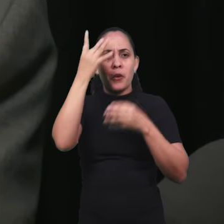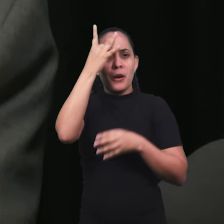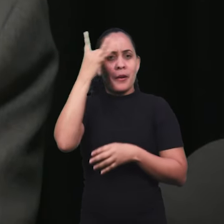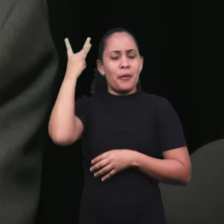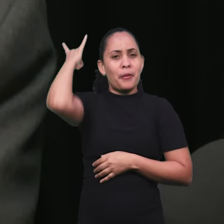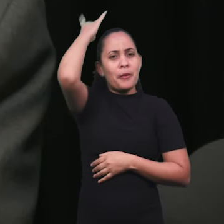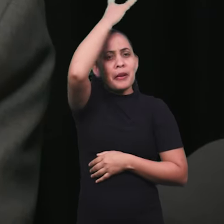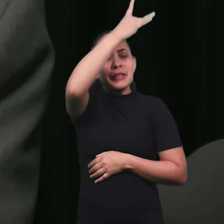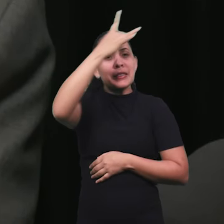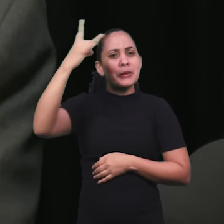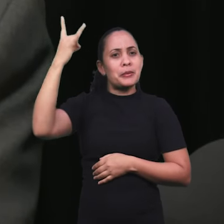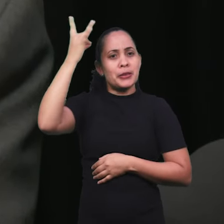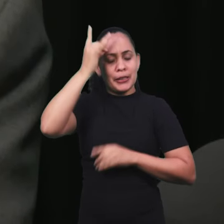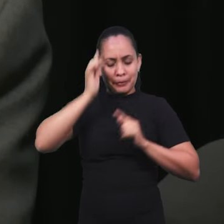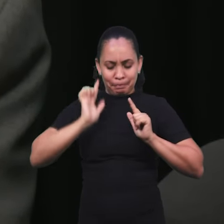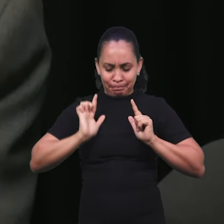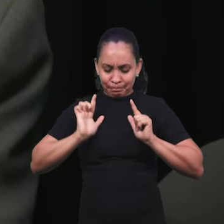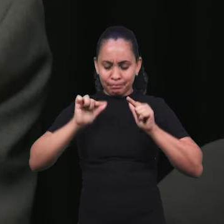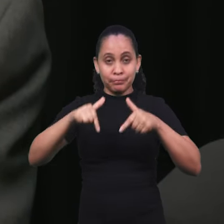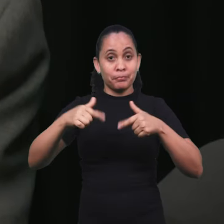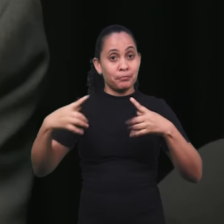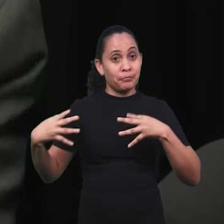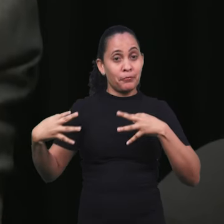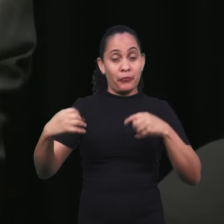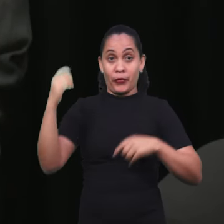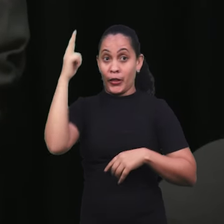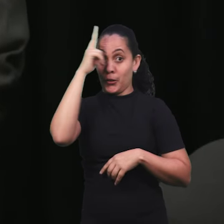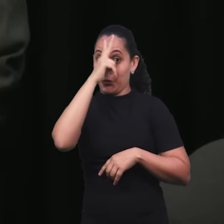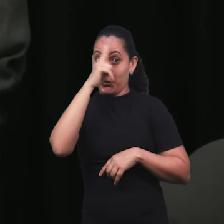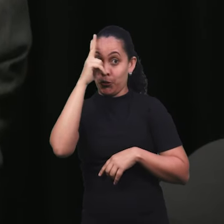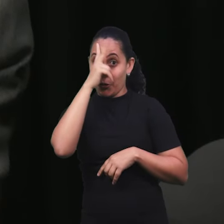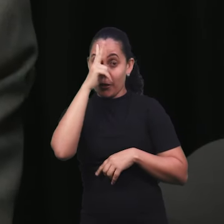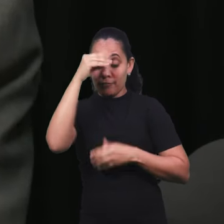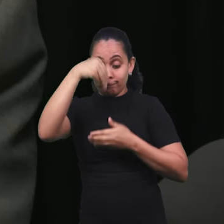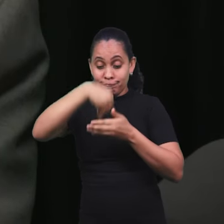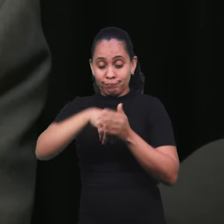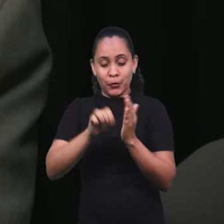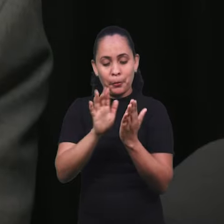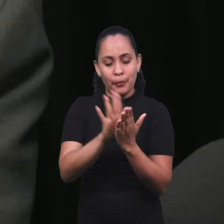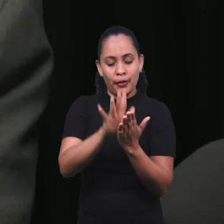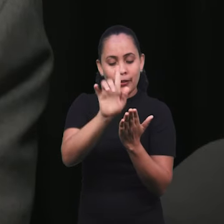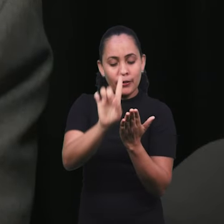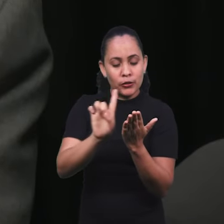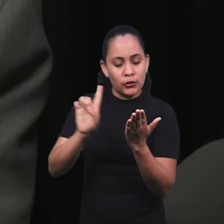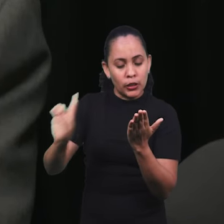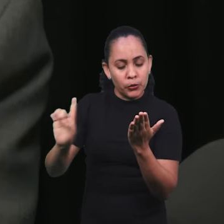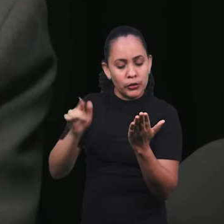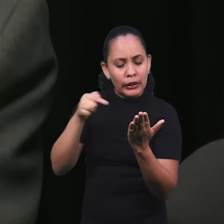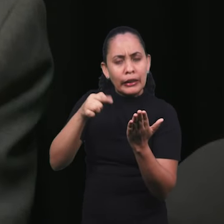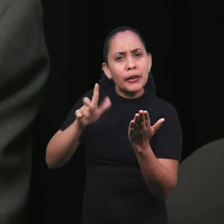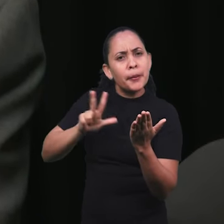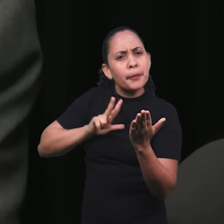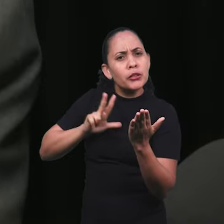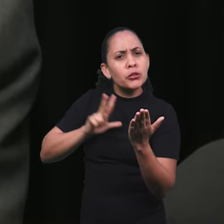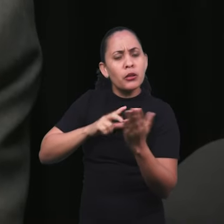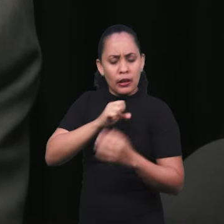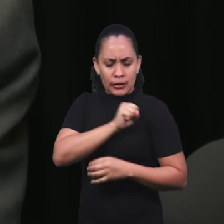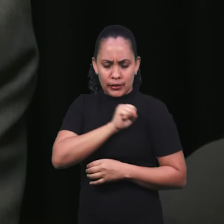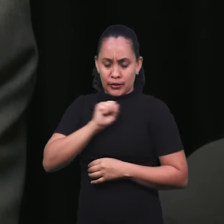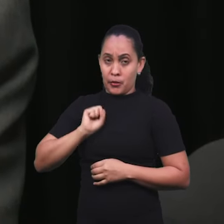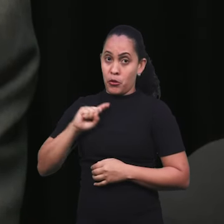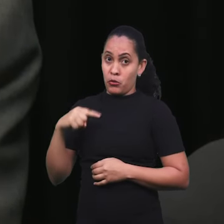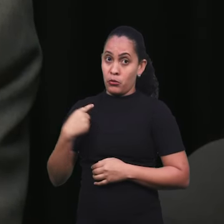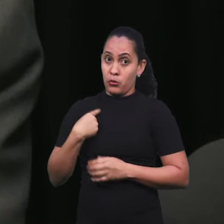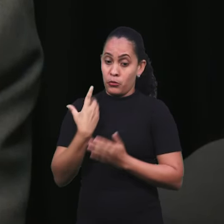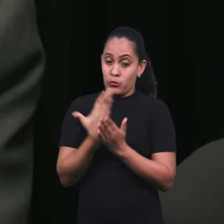todos os aspectos da Bíblia, em todas as histórias, em todos os personagens. E, particularmente, Samuel, que nós